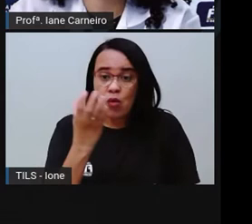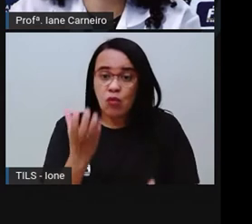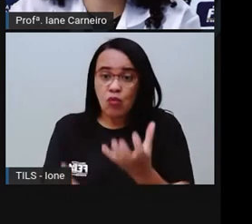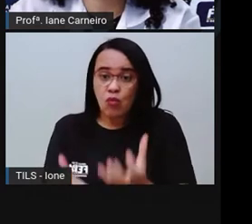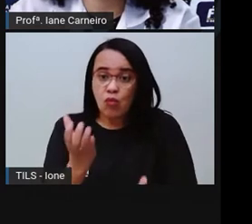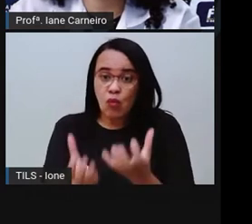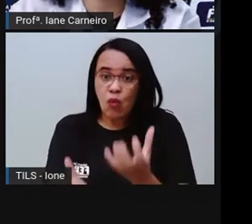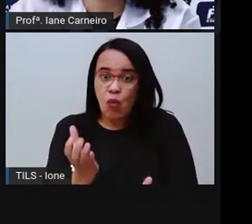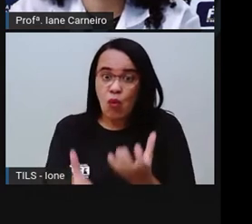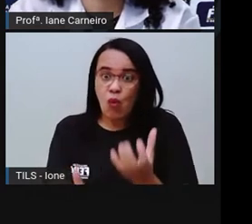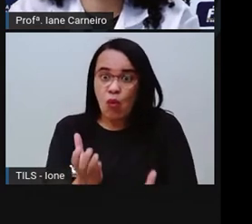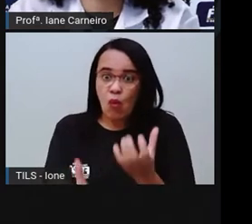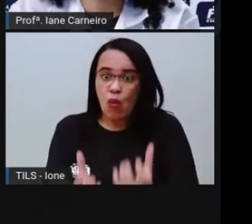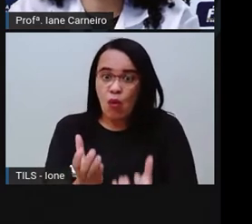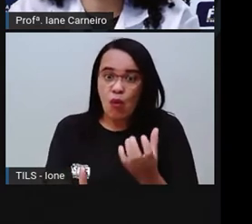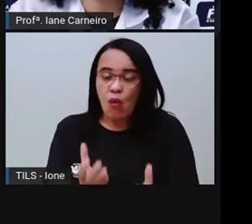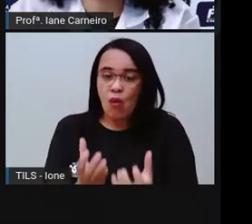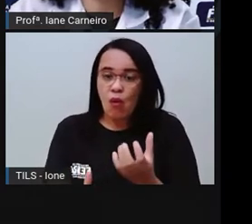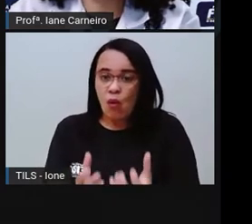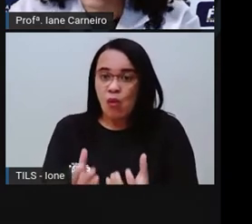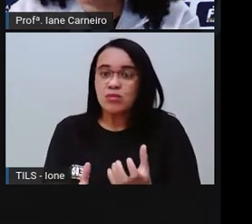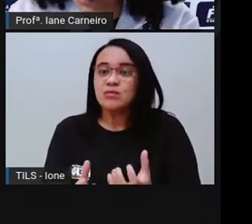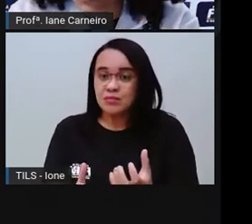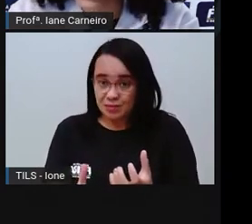aqui pelo Face